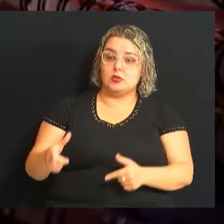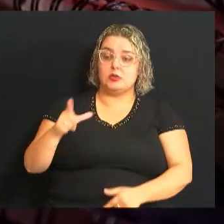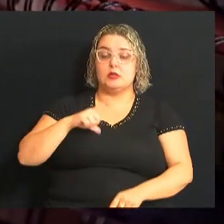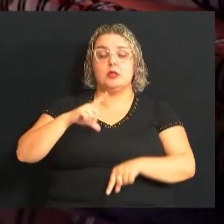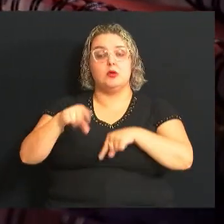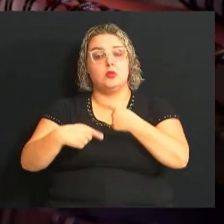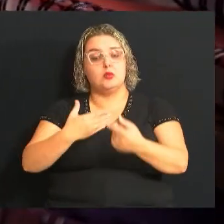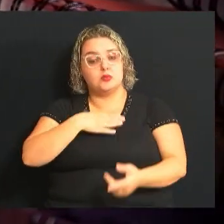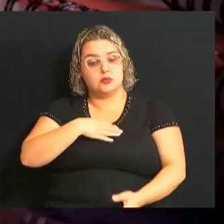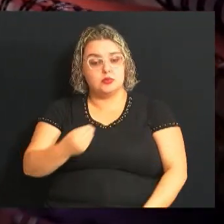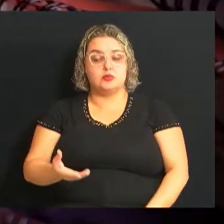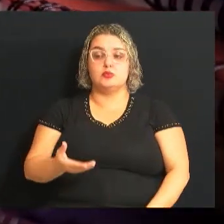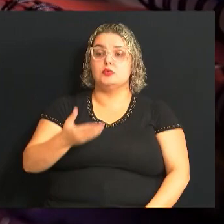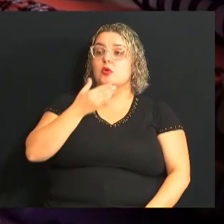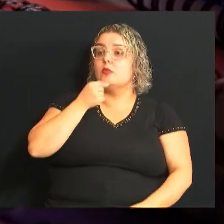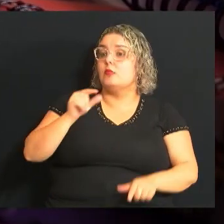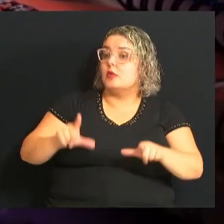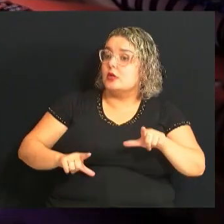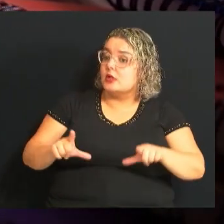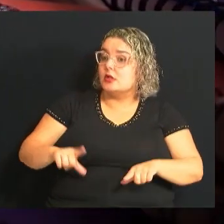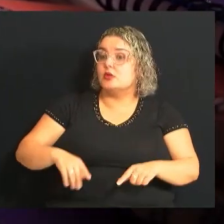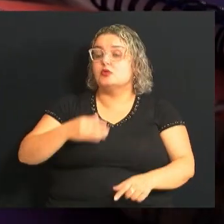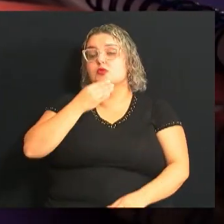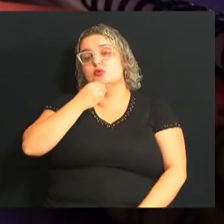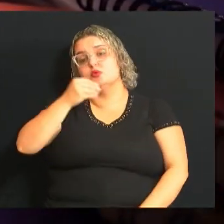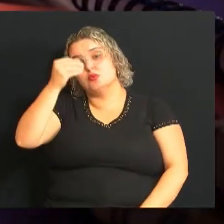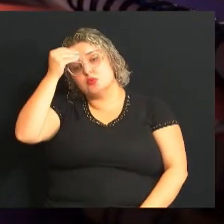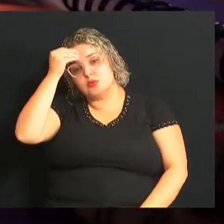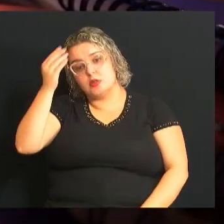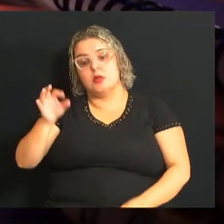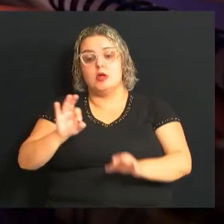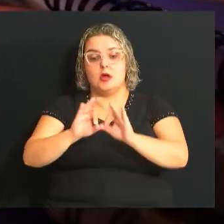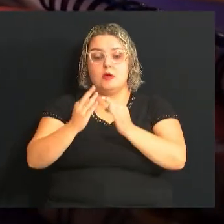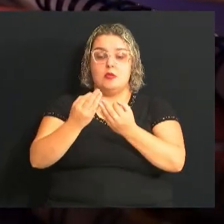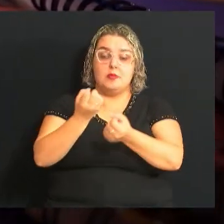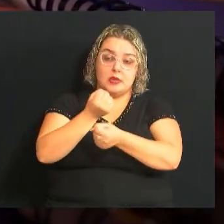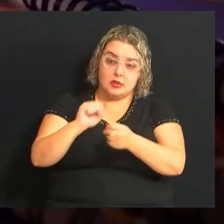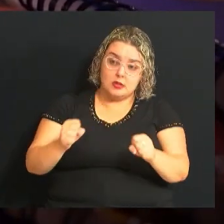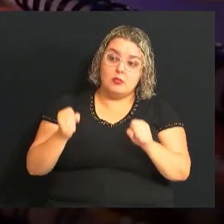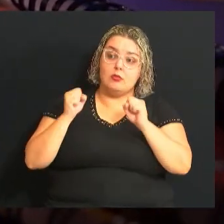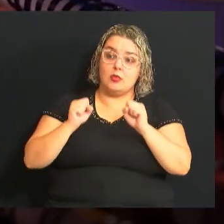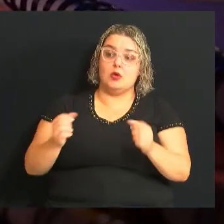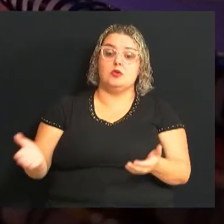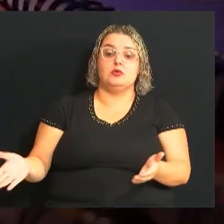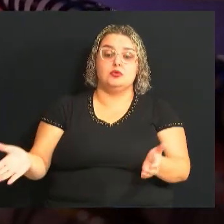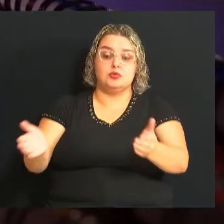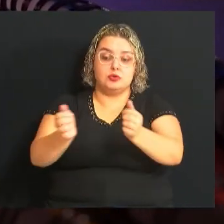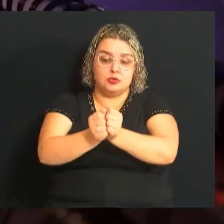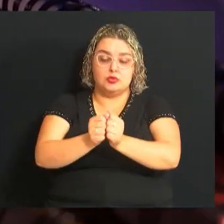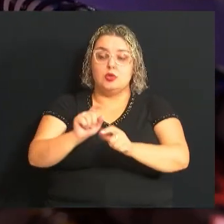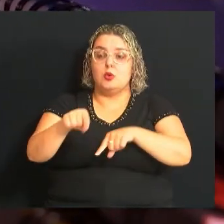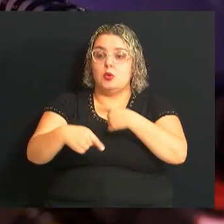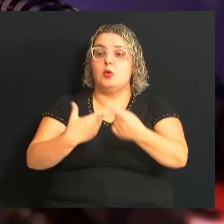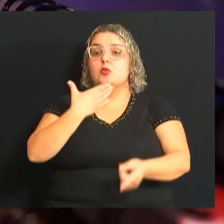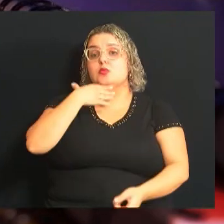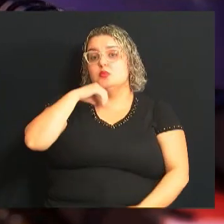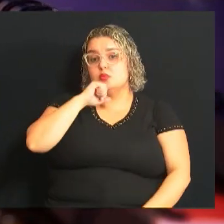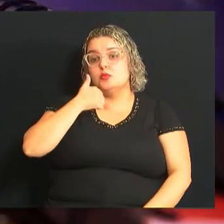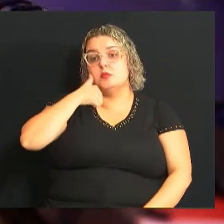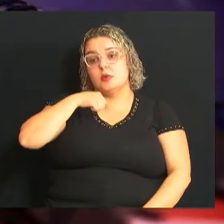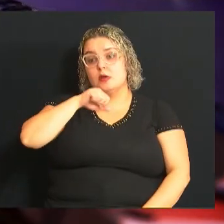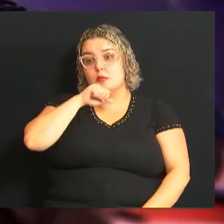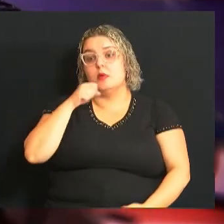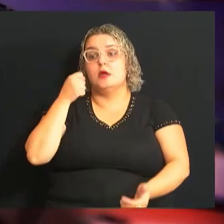ou às vezes primos, sobrinhos, ali a família grande, pode juntar outros pais e mães para